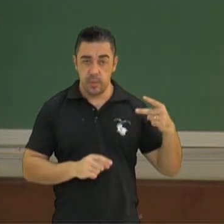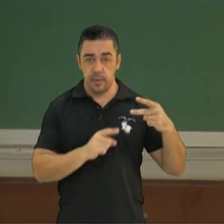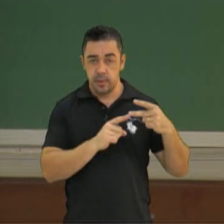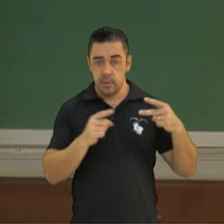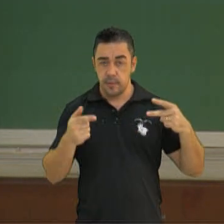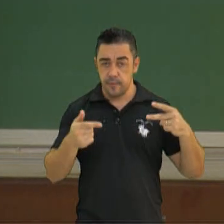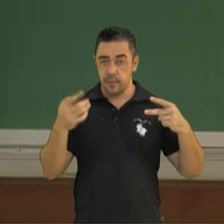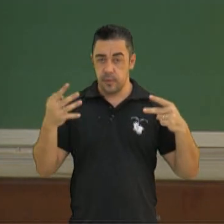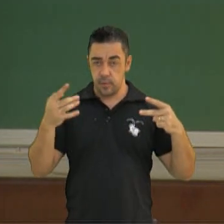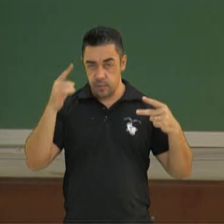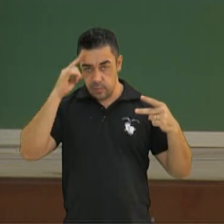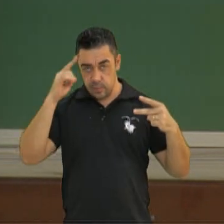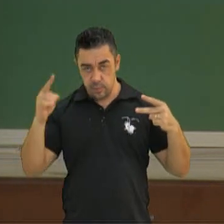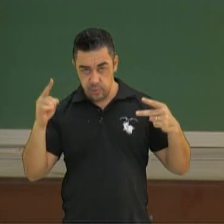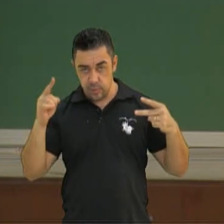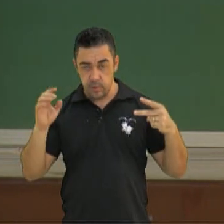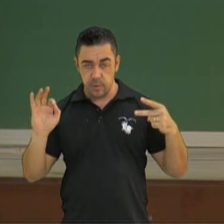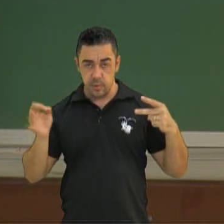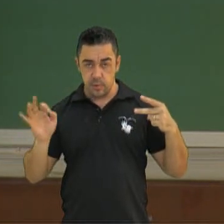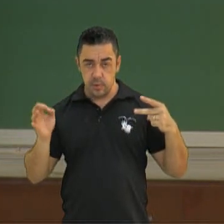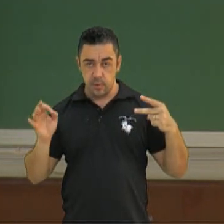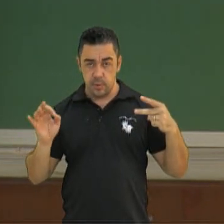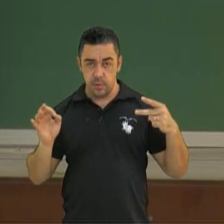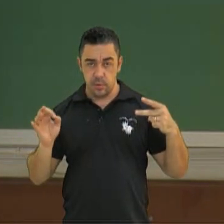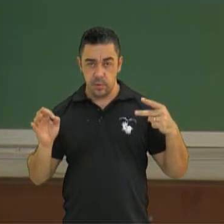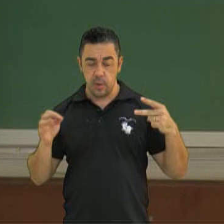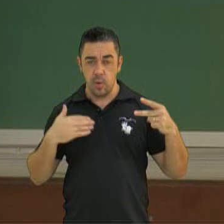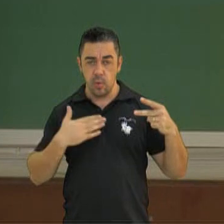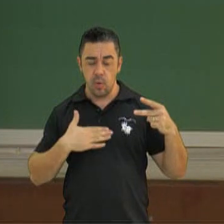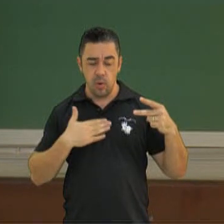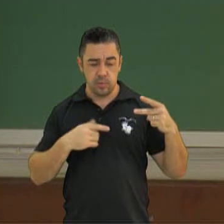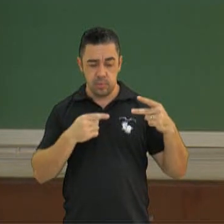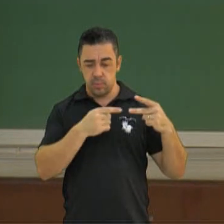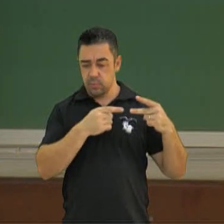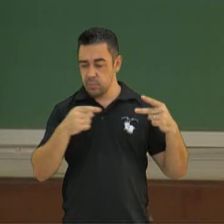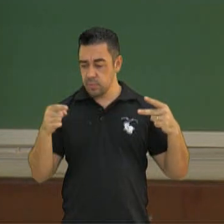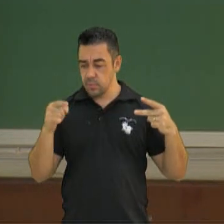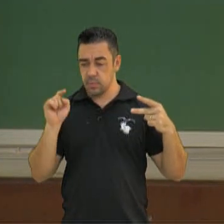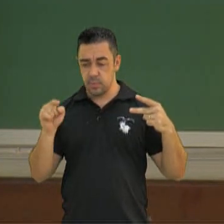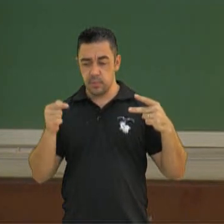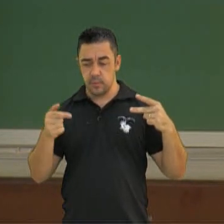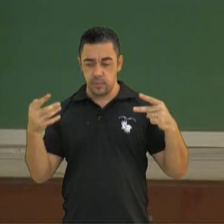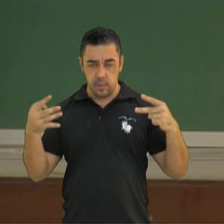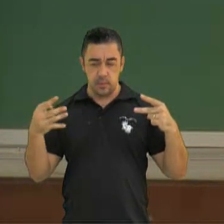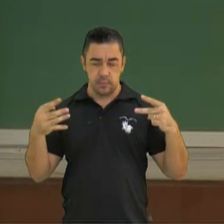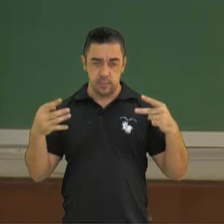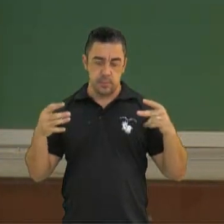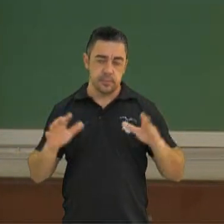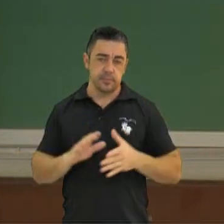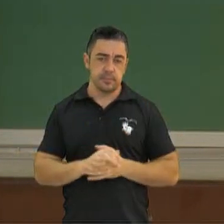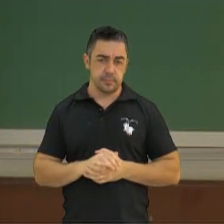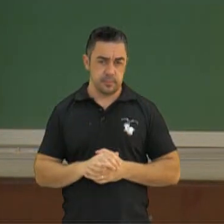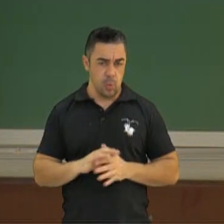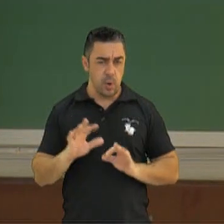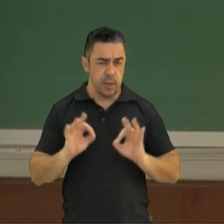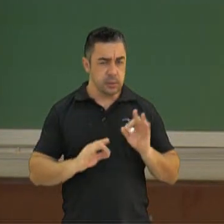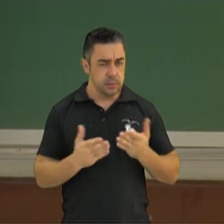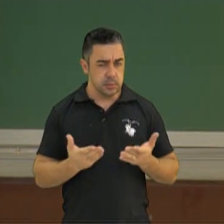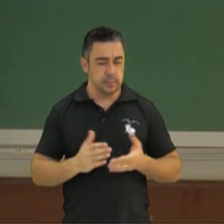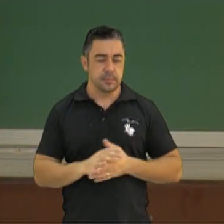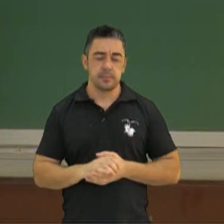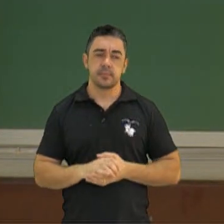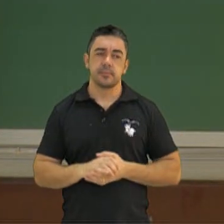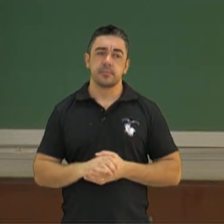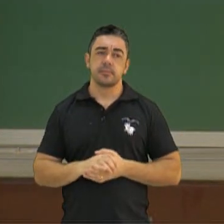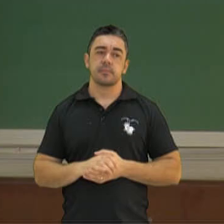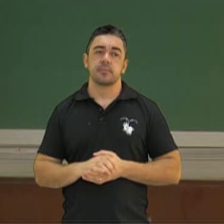fazem em 24 dias. Eu gosto dessa ideia de flechinha, mas você pode armar aí como você quiser, tá bom? Organize o seu